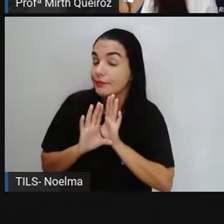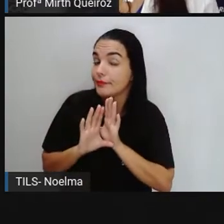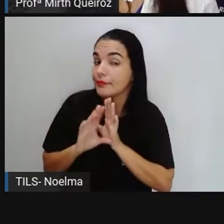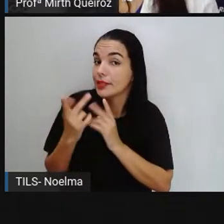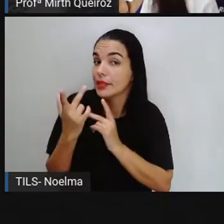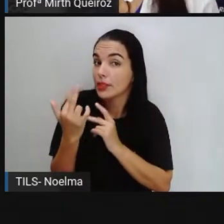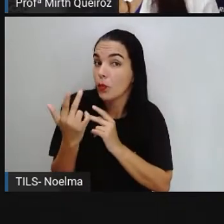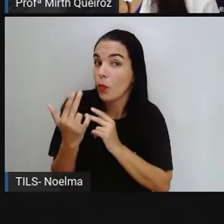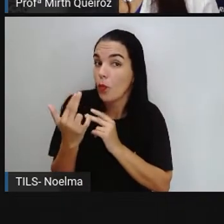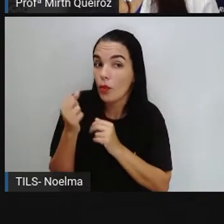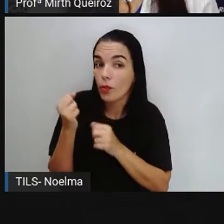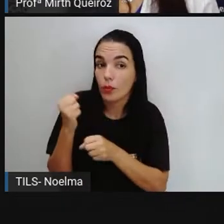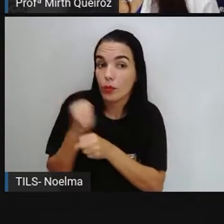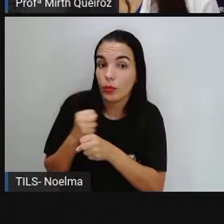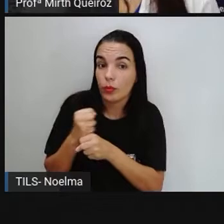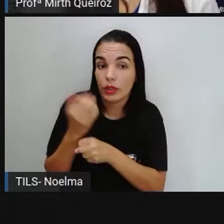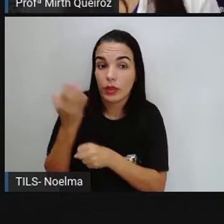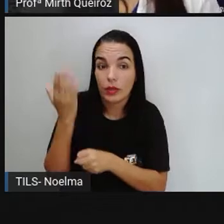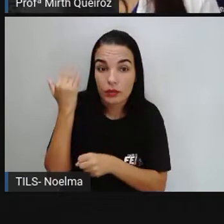né?